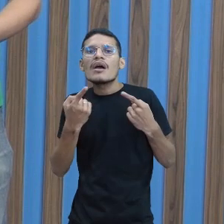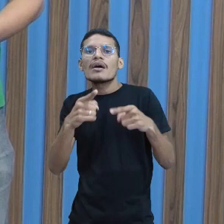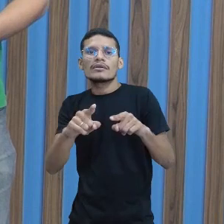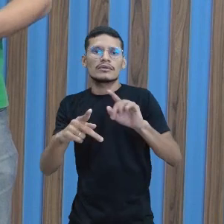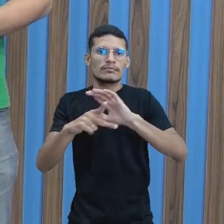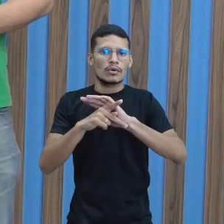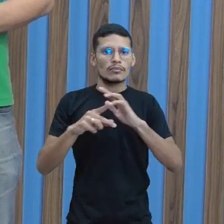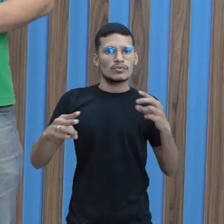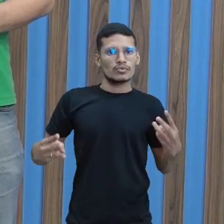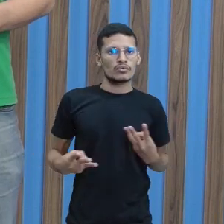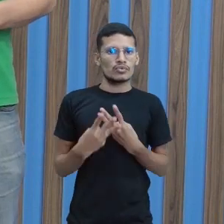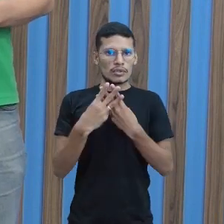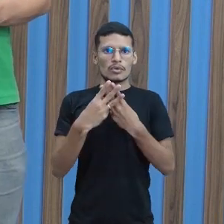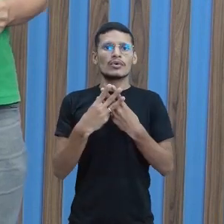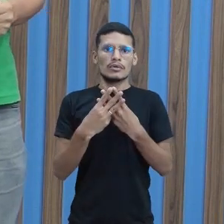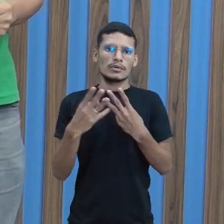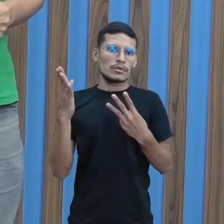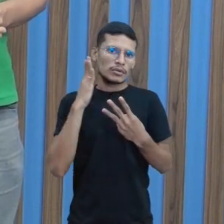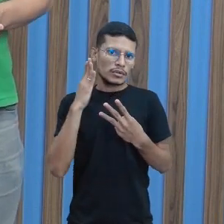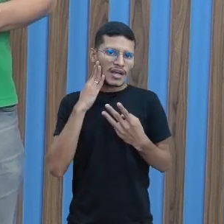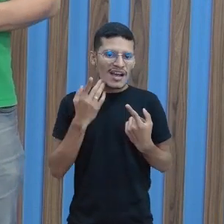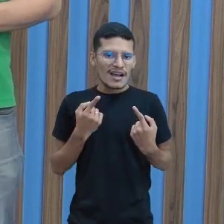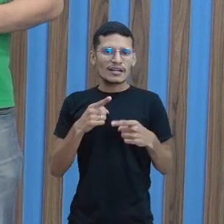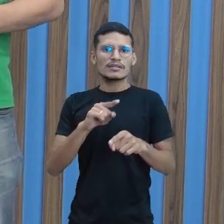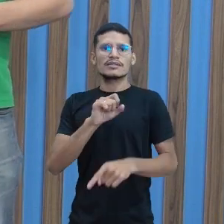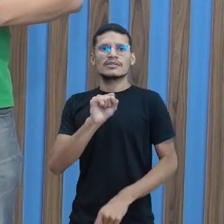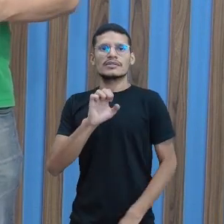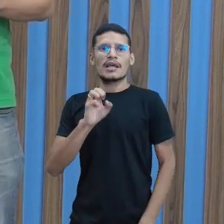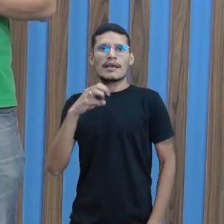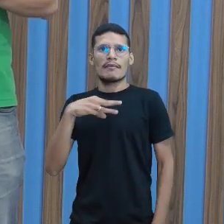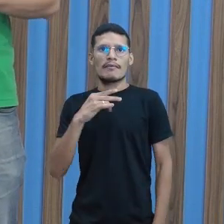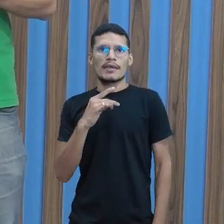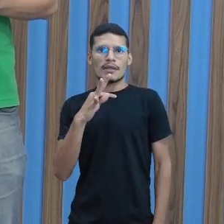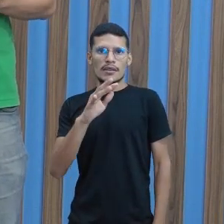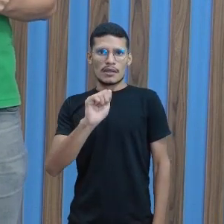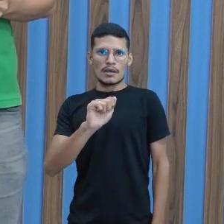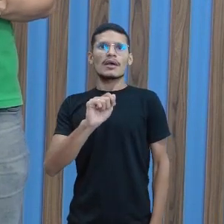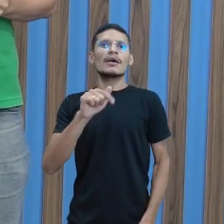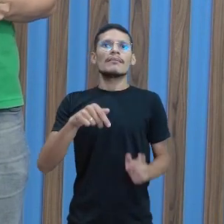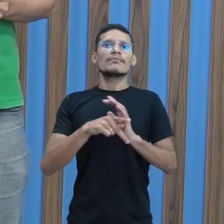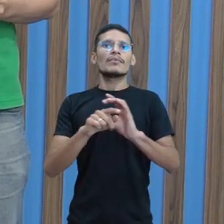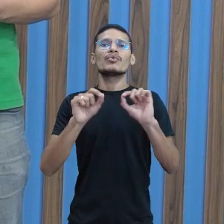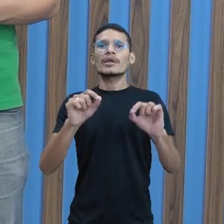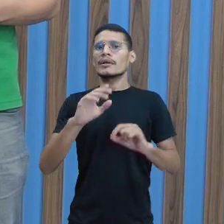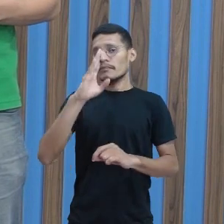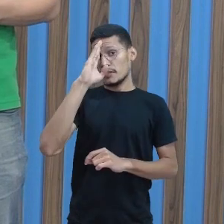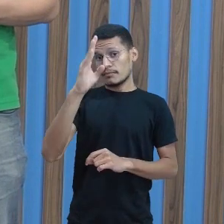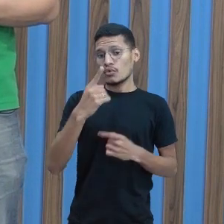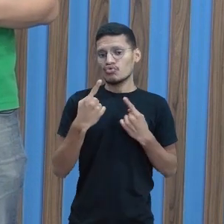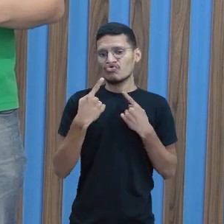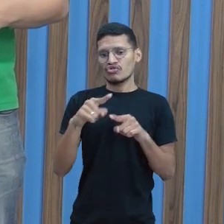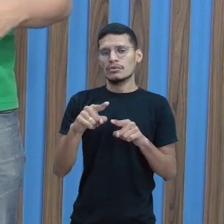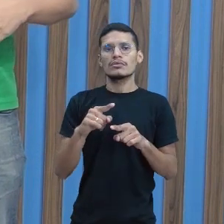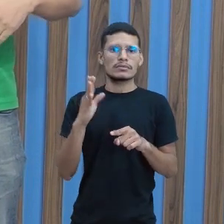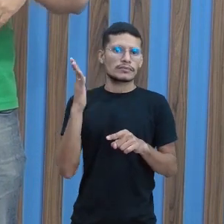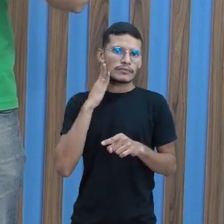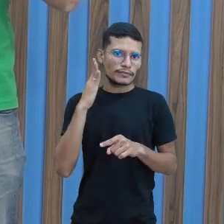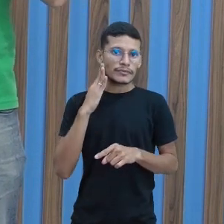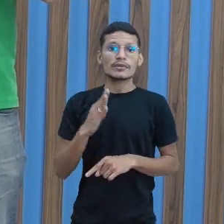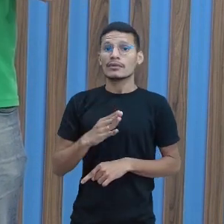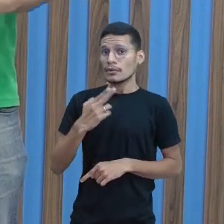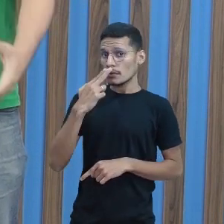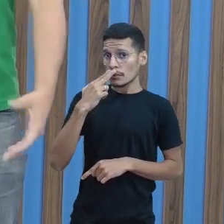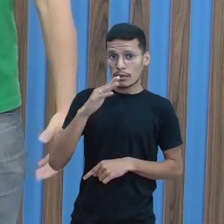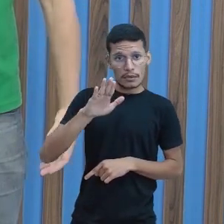judeu, né, então, antissemita, que é um dos principais discursos, né? A gente sabe que os